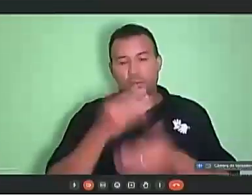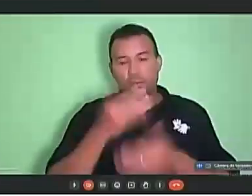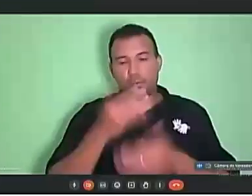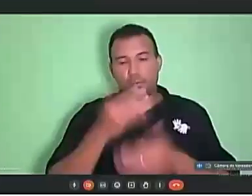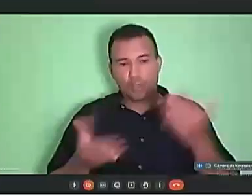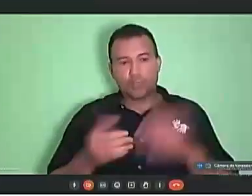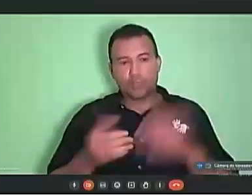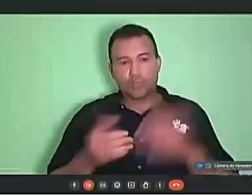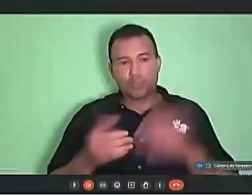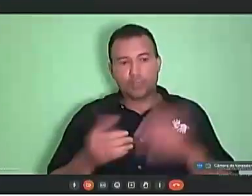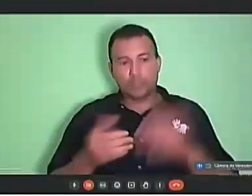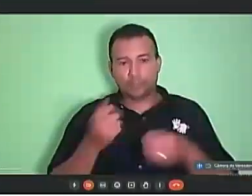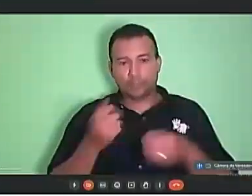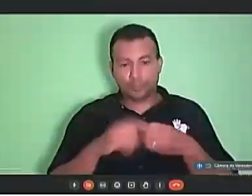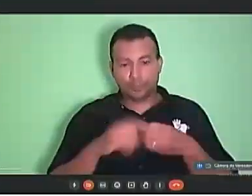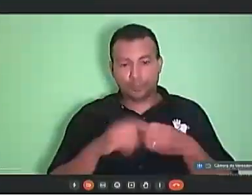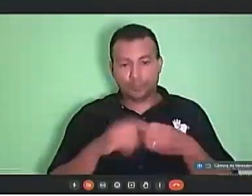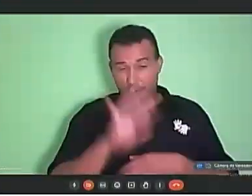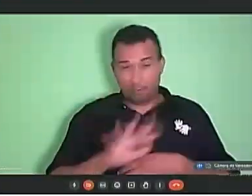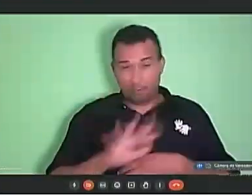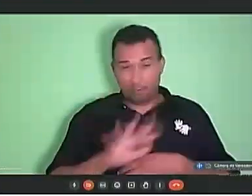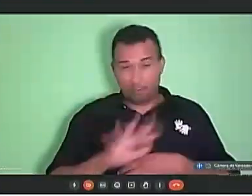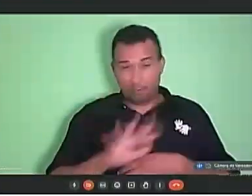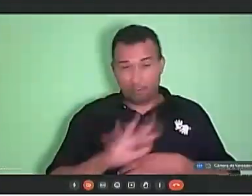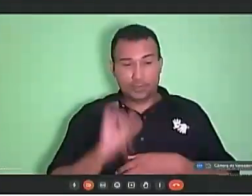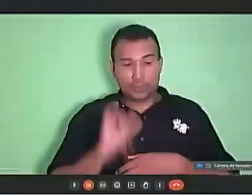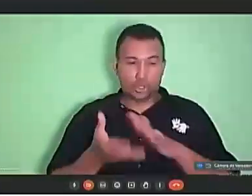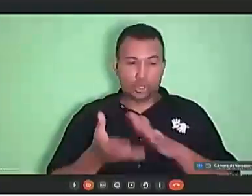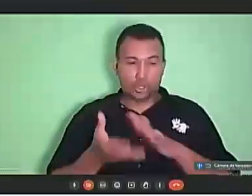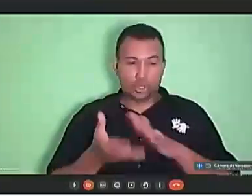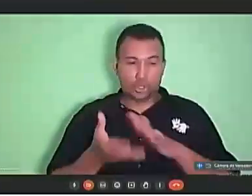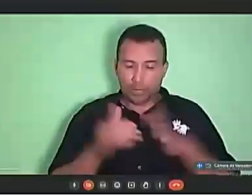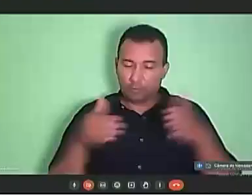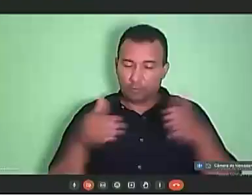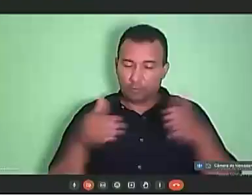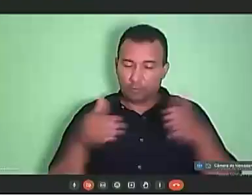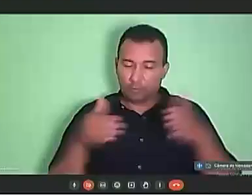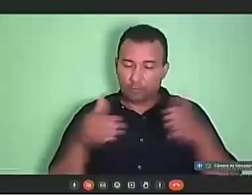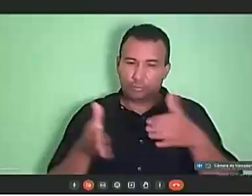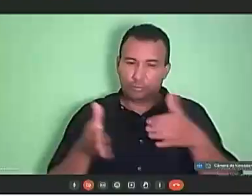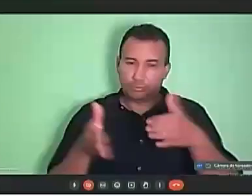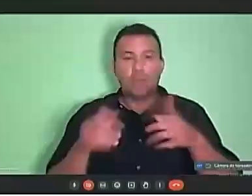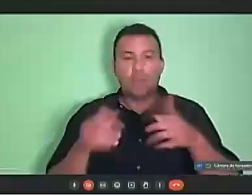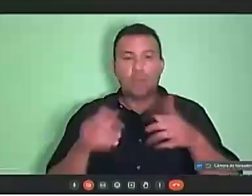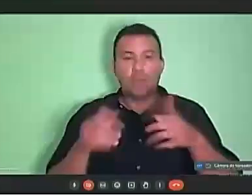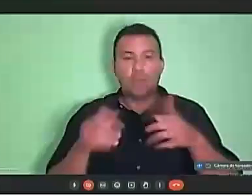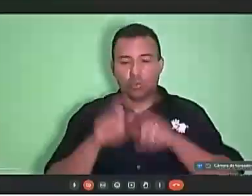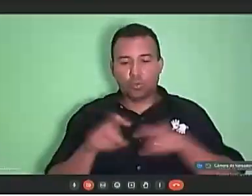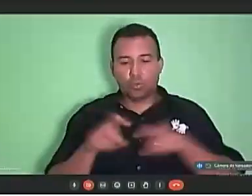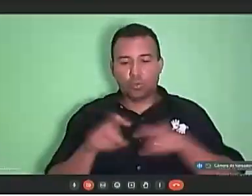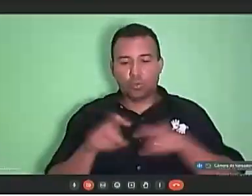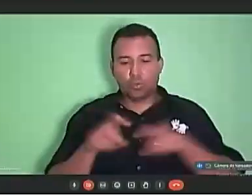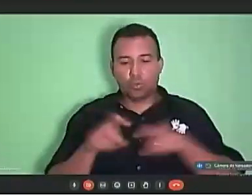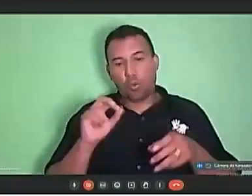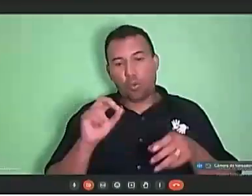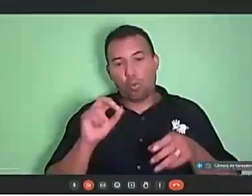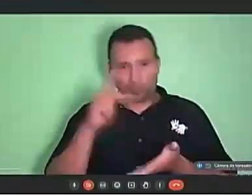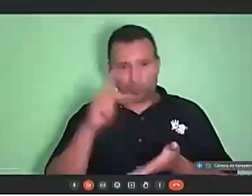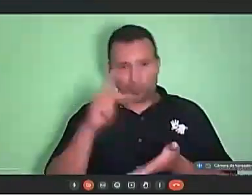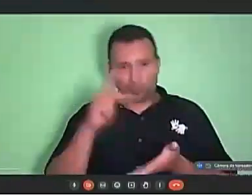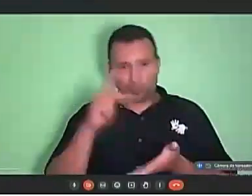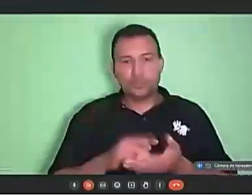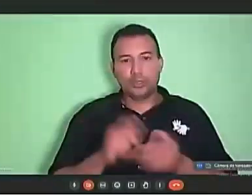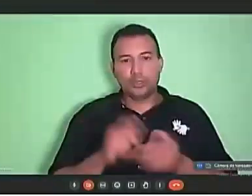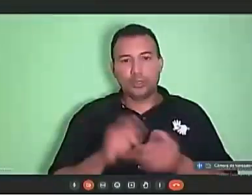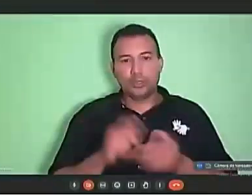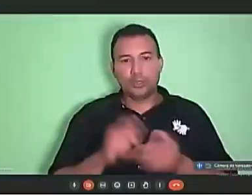que quando você retira as corredeiras da Porto Vitória, computacionalmente ou na prática, aquele controle de